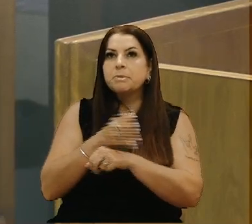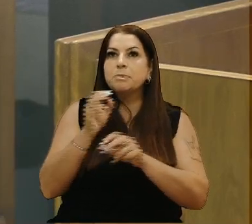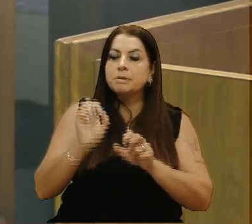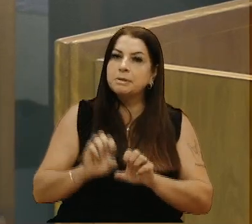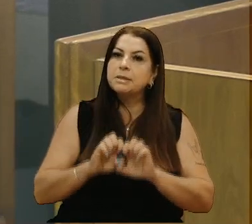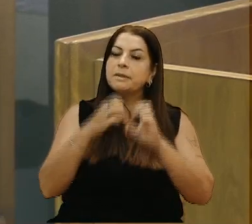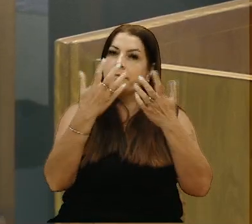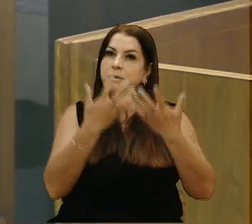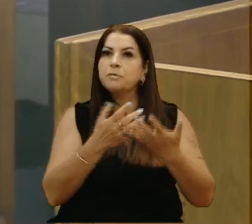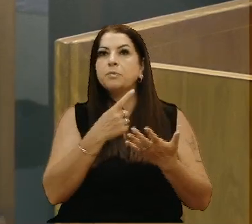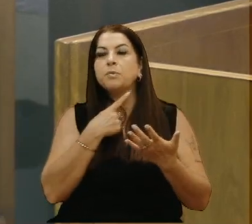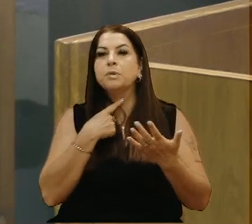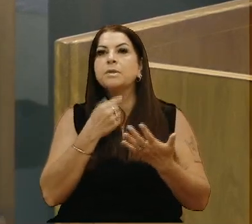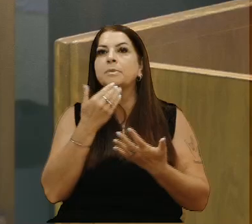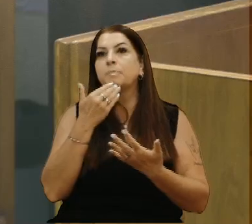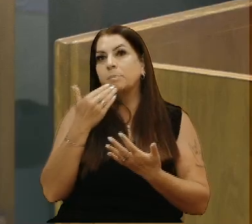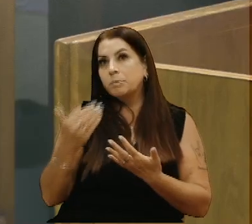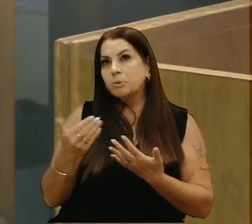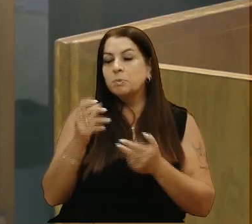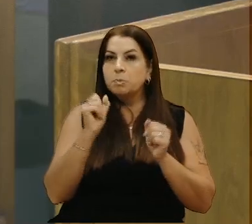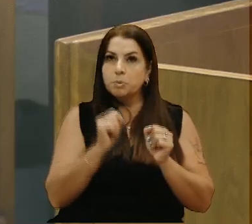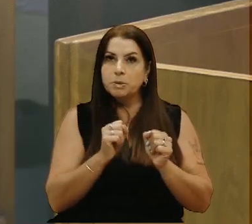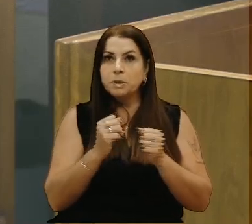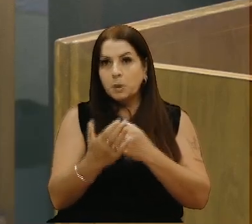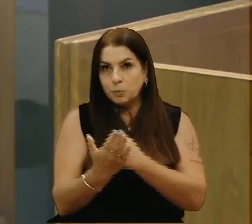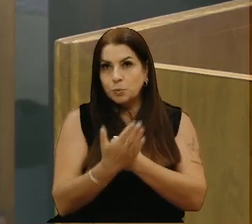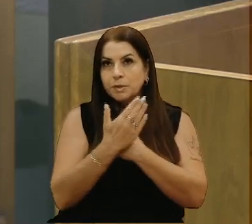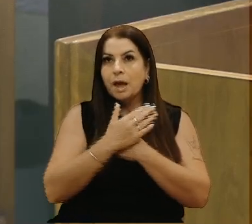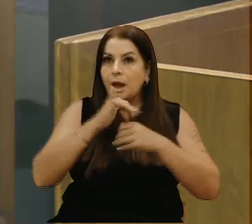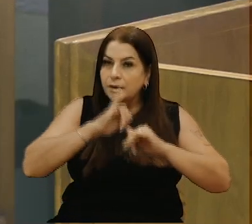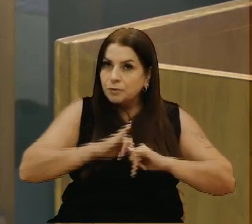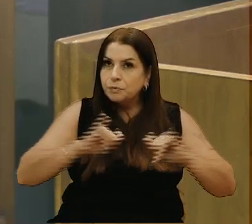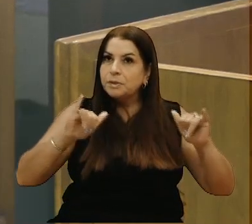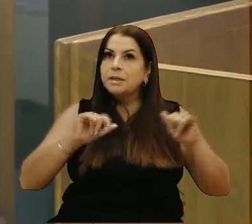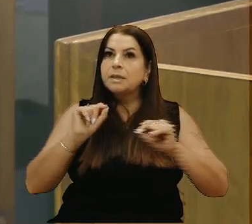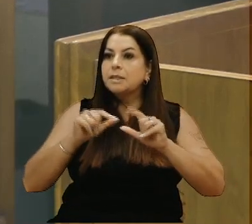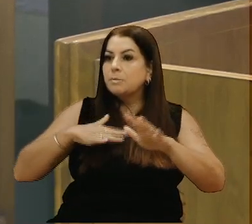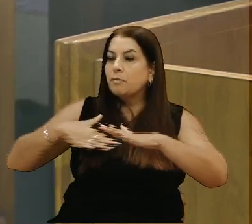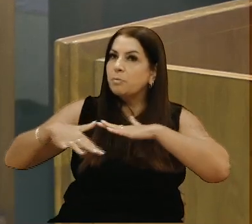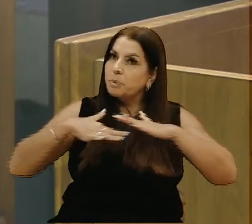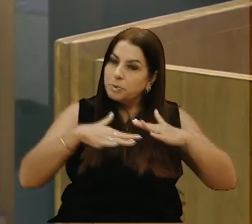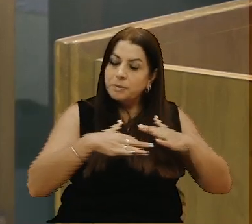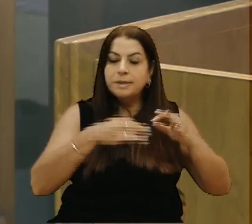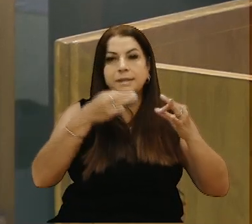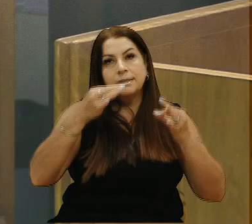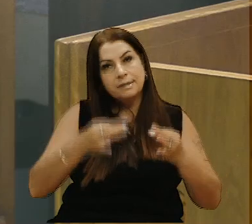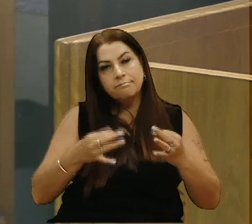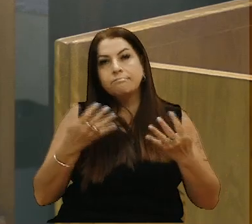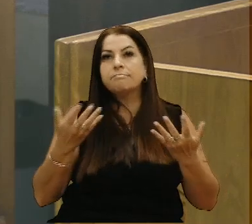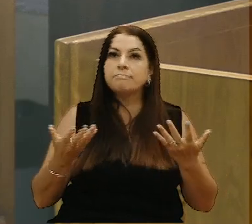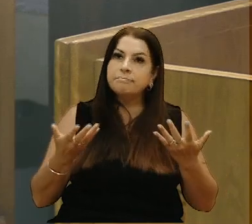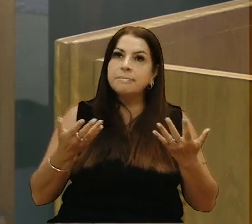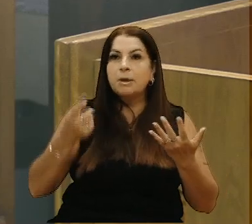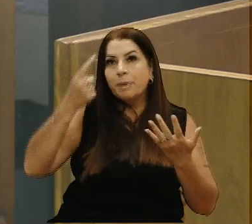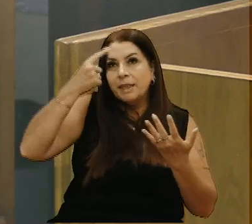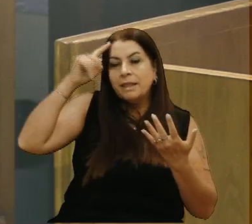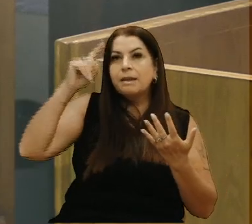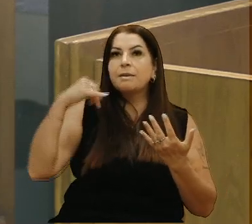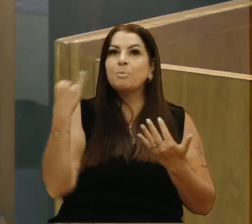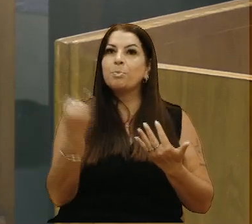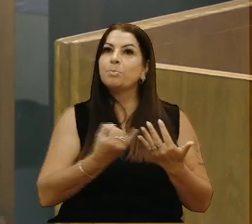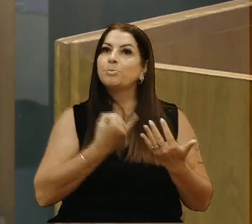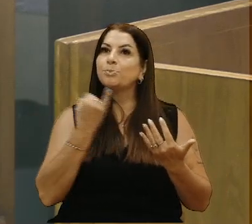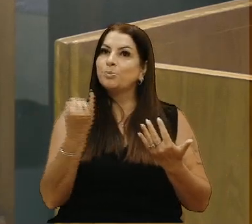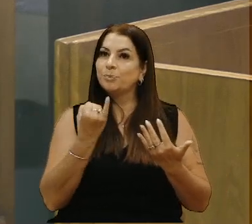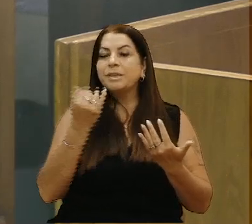evento. Gostaria de pedir, se vocês puderem nos ajudar a divulgar essas ações. Com certeza é uma ideia muito importante.